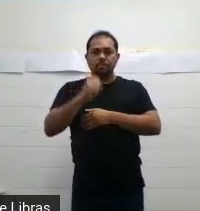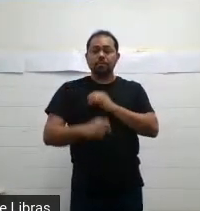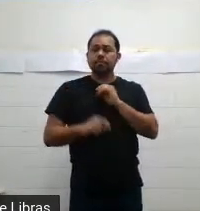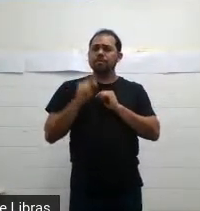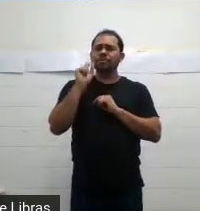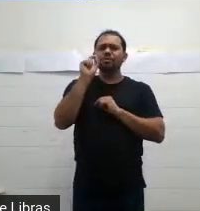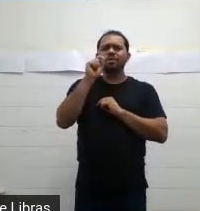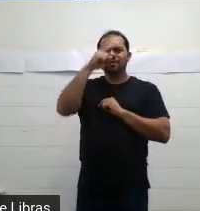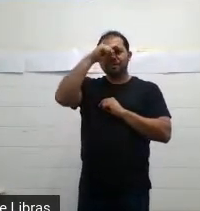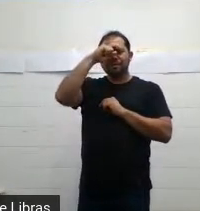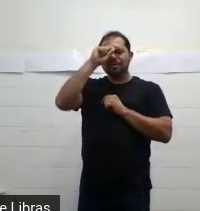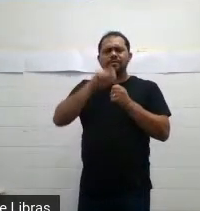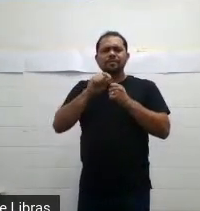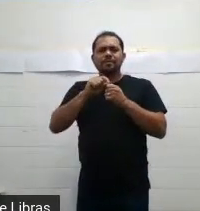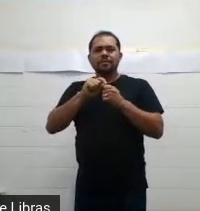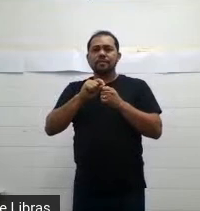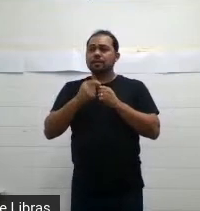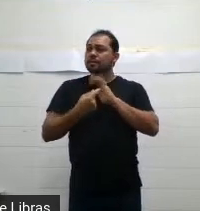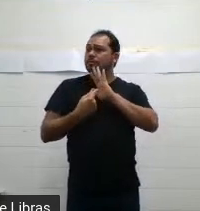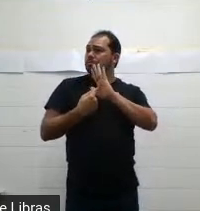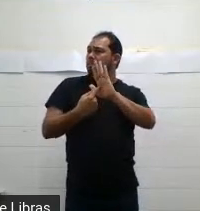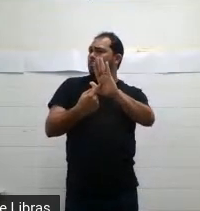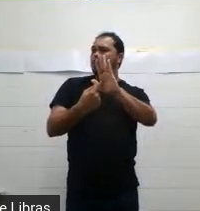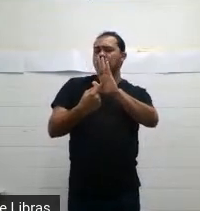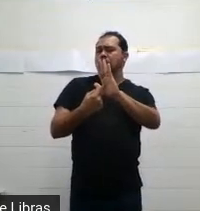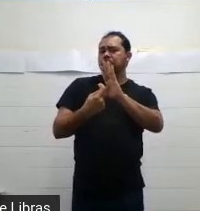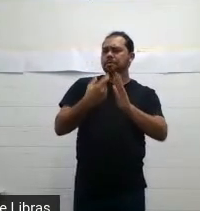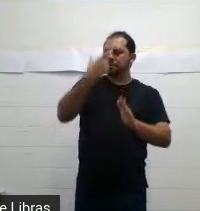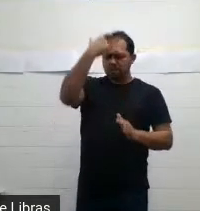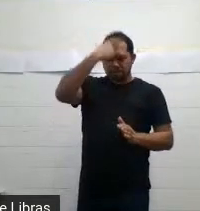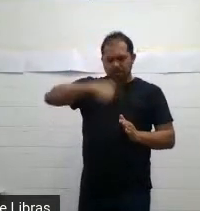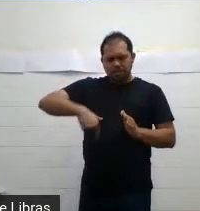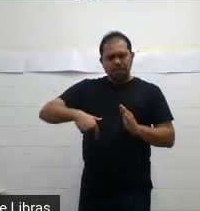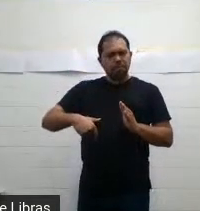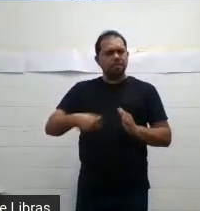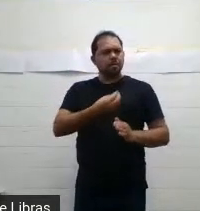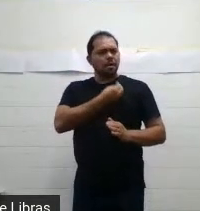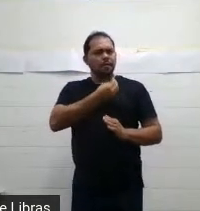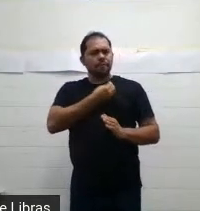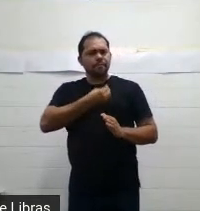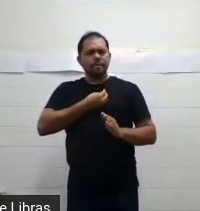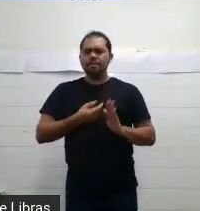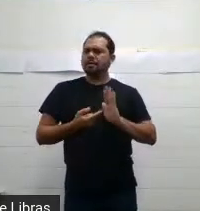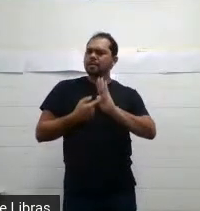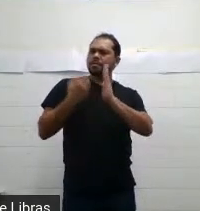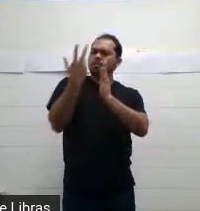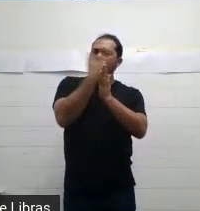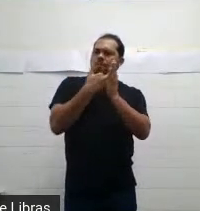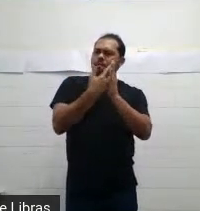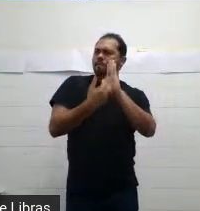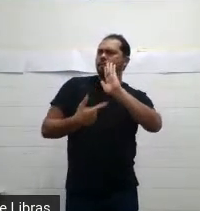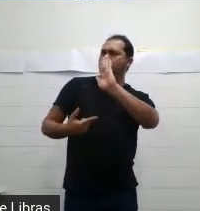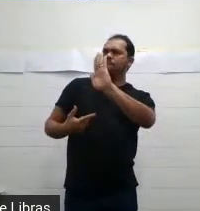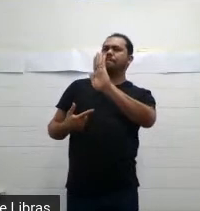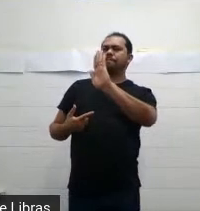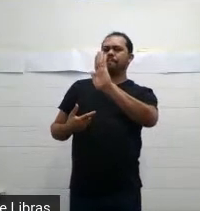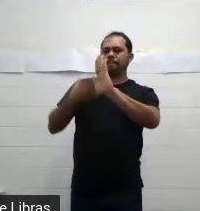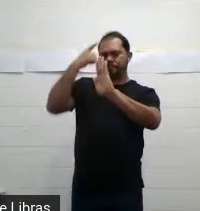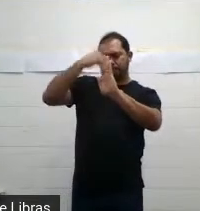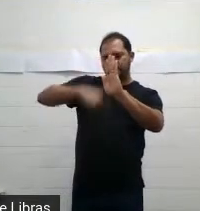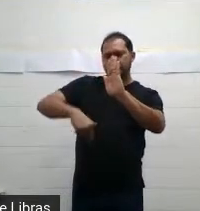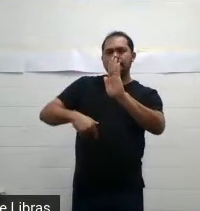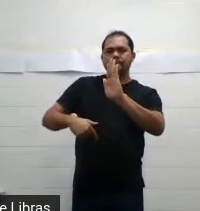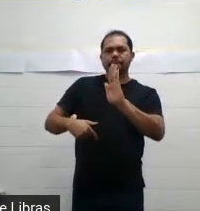verdade, era retratar a própria história de vida dela. Ela pintava autorretratos, né? Então, a questão da humanização, ela é